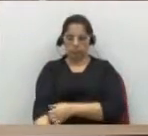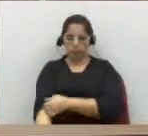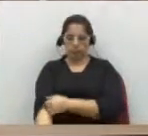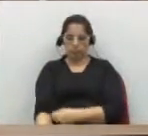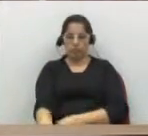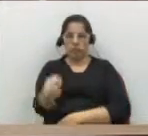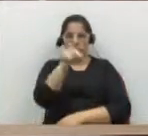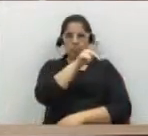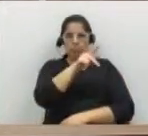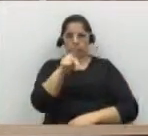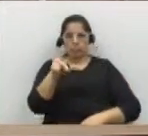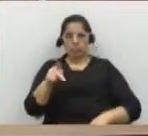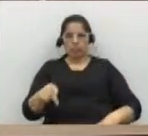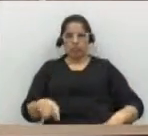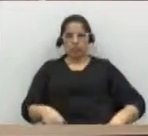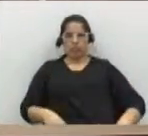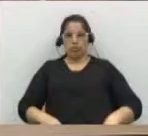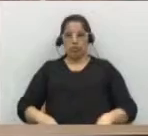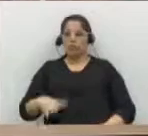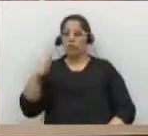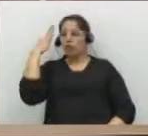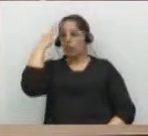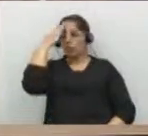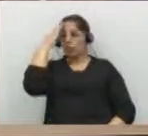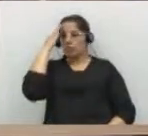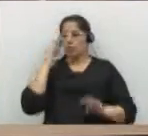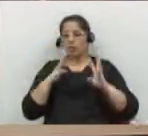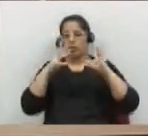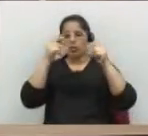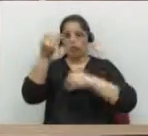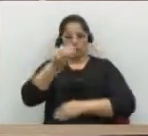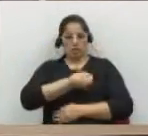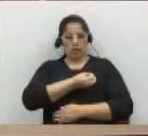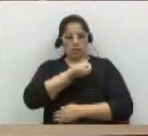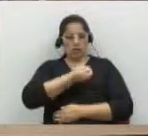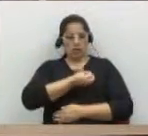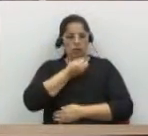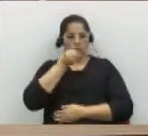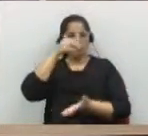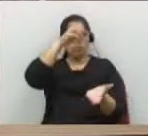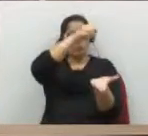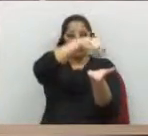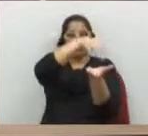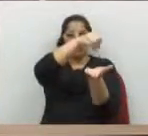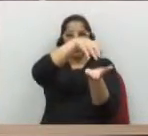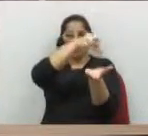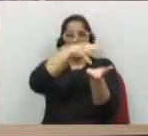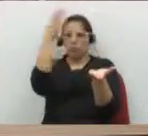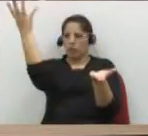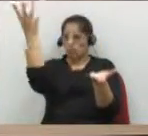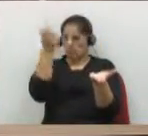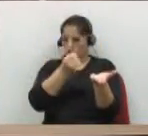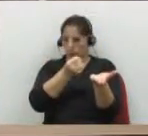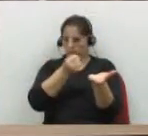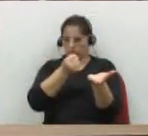Esta presidência requer saber se todos os vereadores receberam cópia da denúncia, porque após a leitura